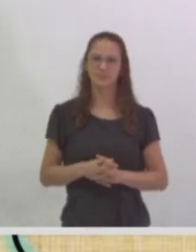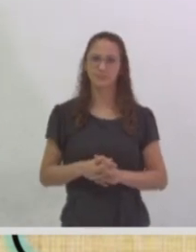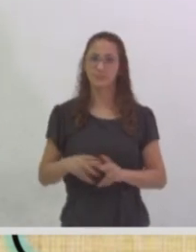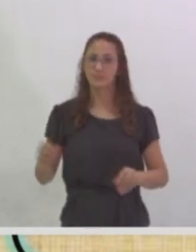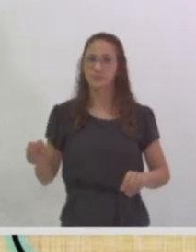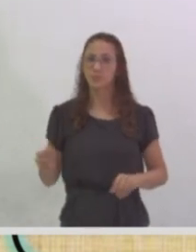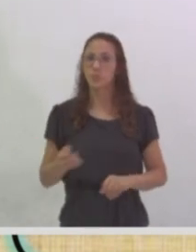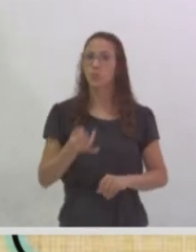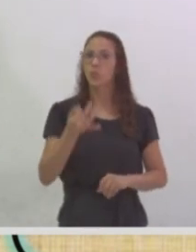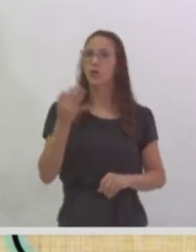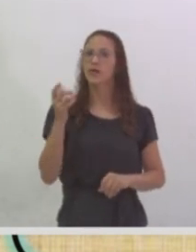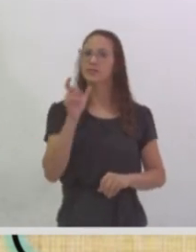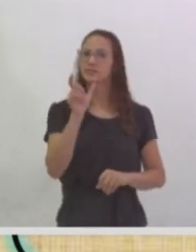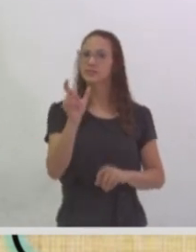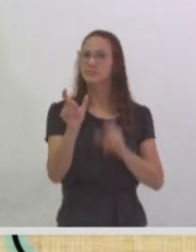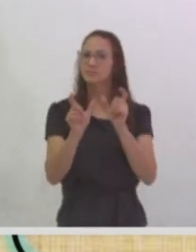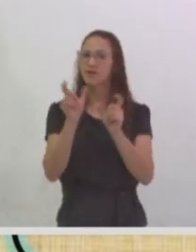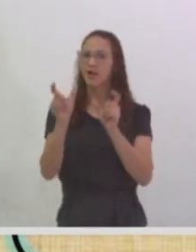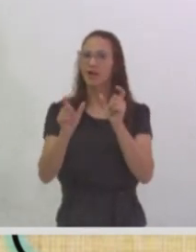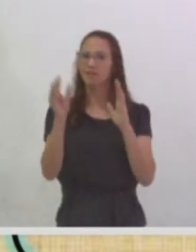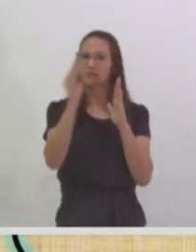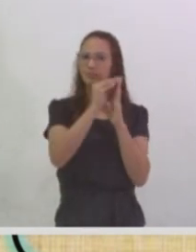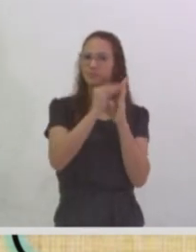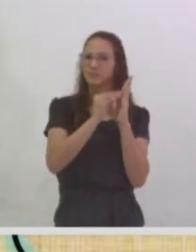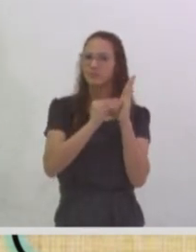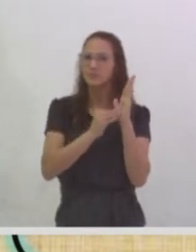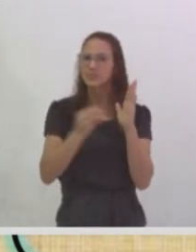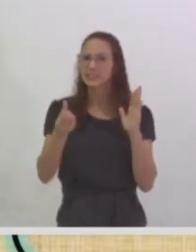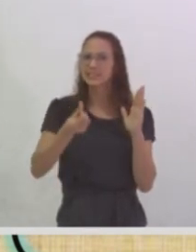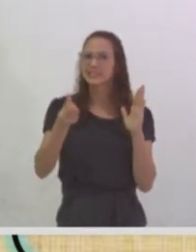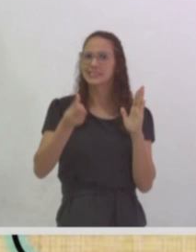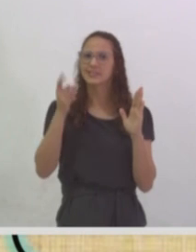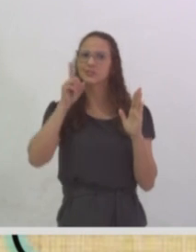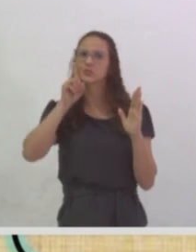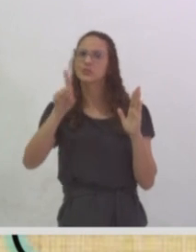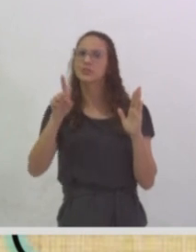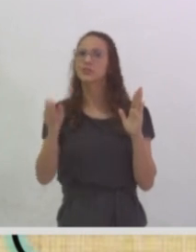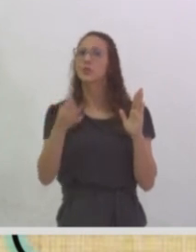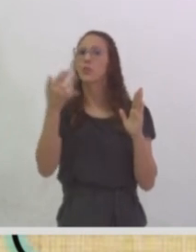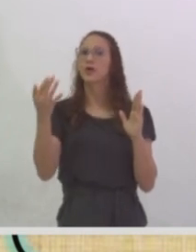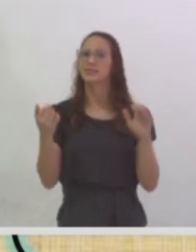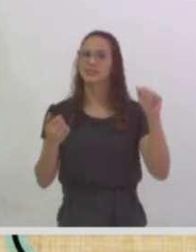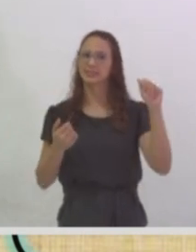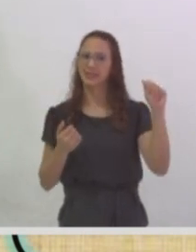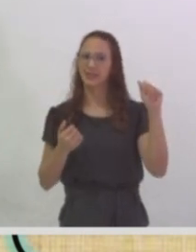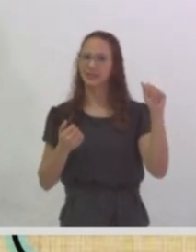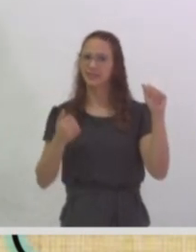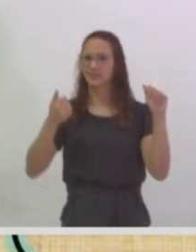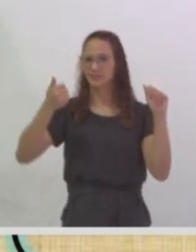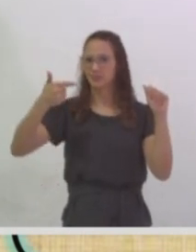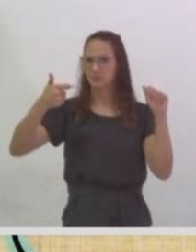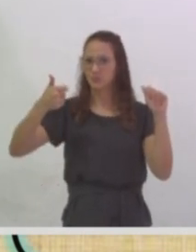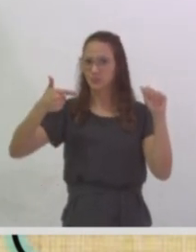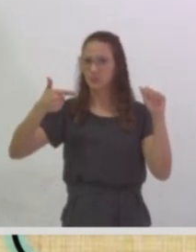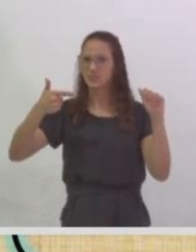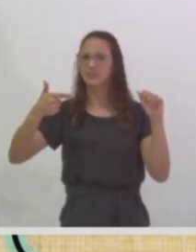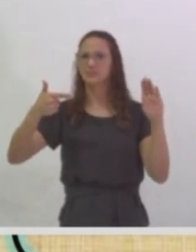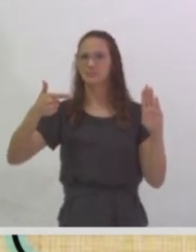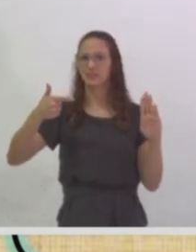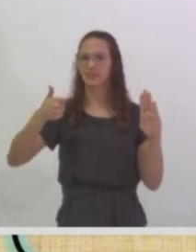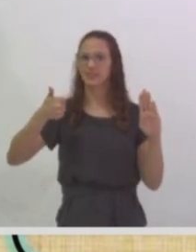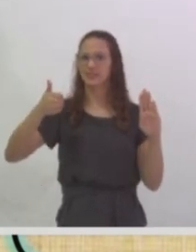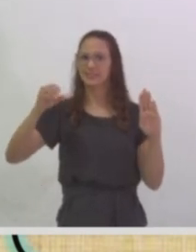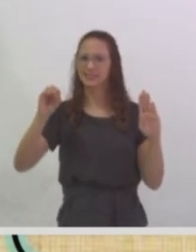Quantas palavras Heitor juntou no sexto dia? 12 palavras? 10 palavras?